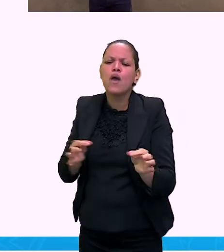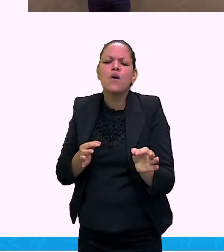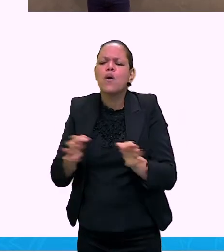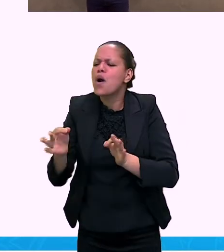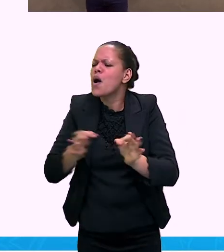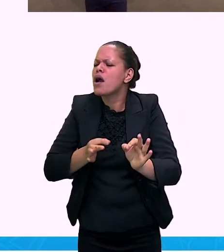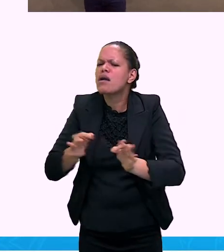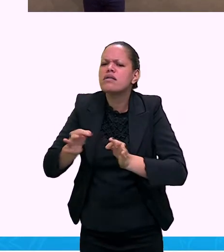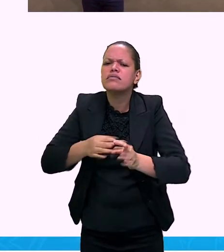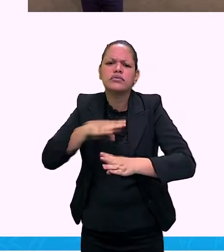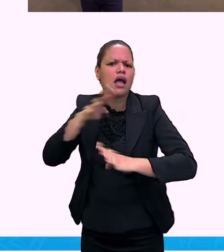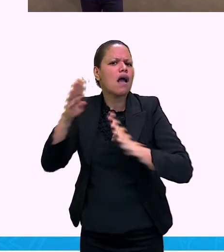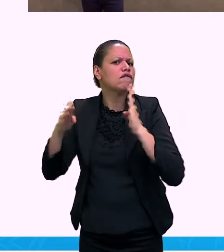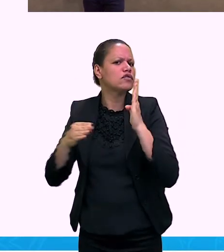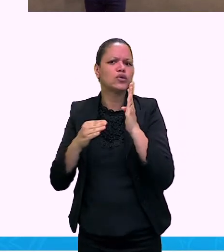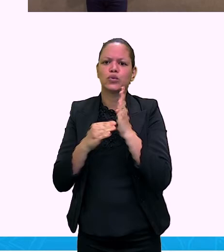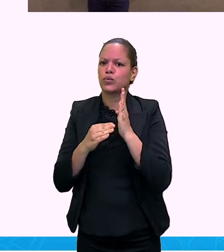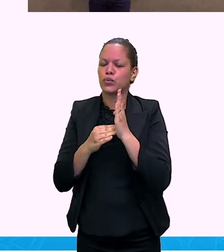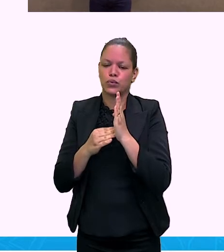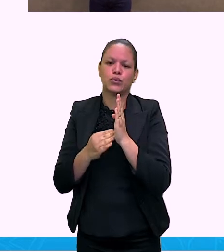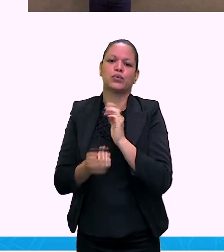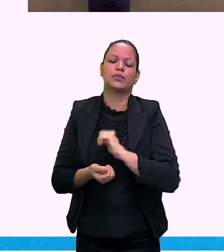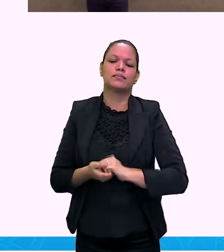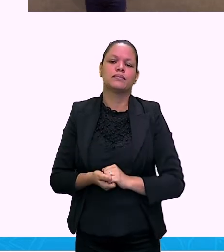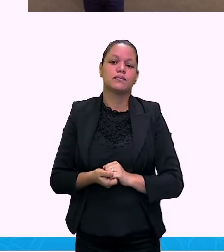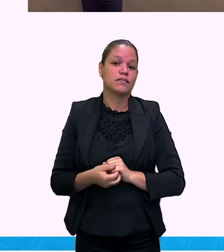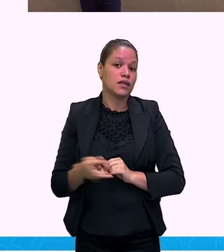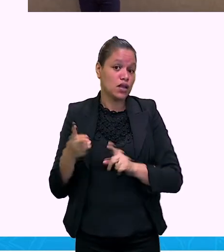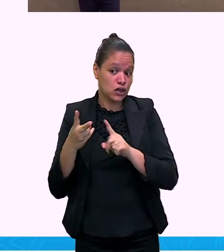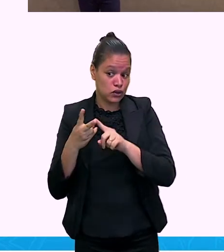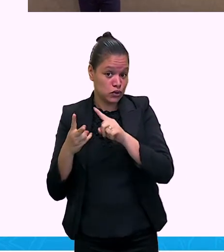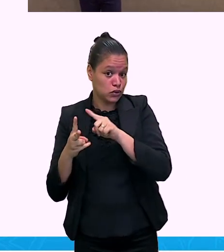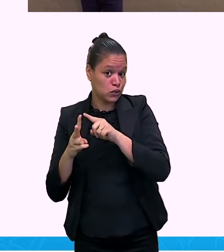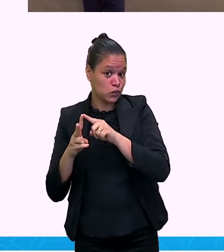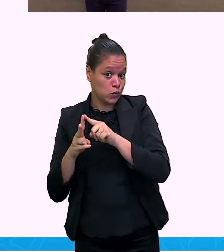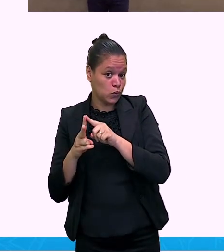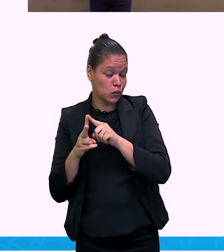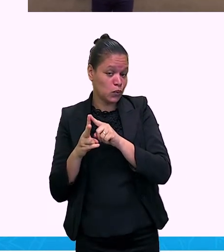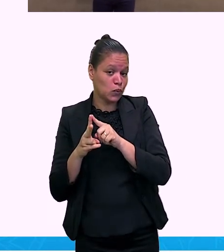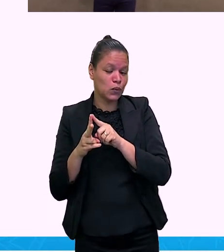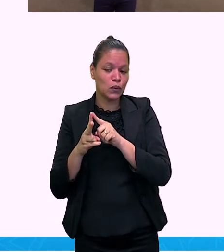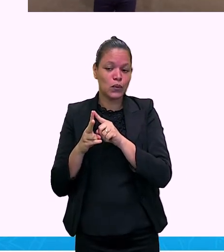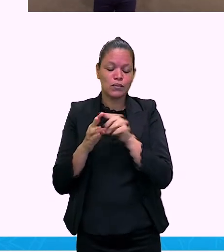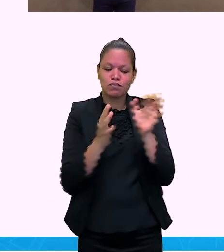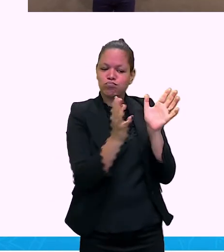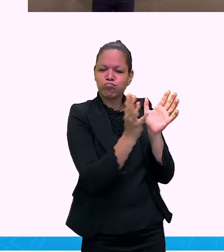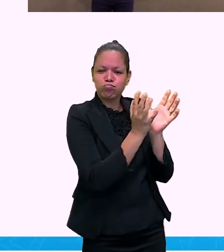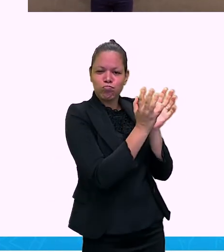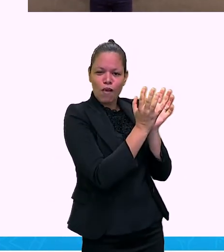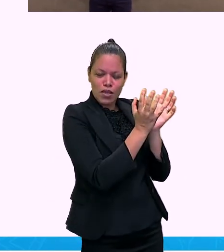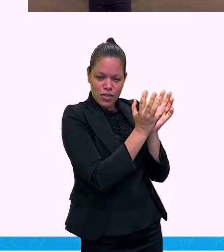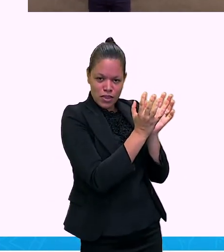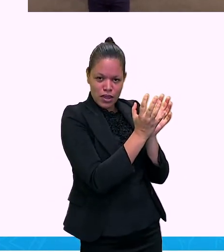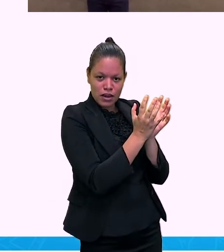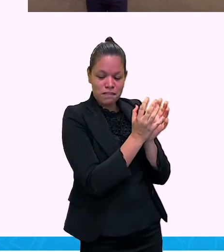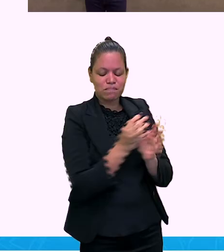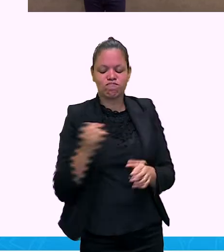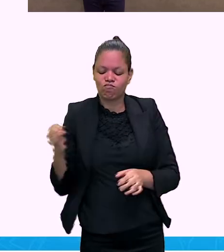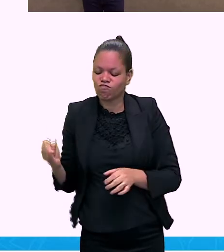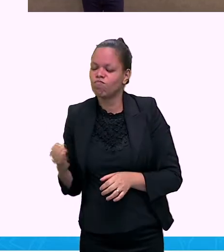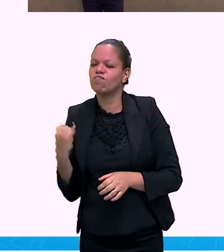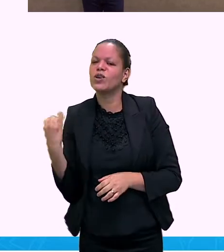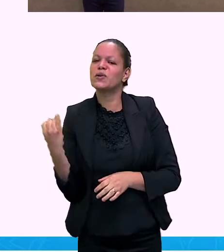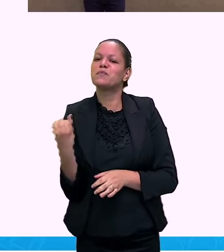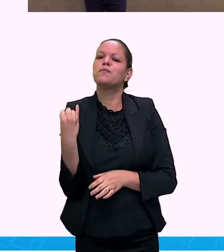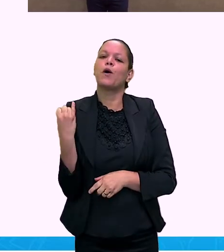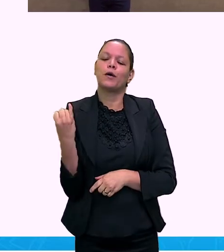essa estratégia de batalha. Então, essas duas figuras dentro de uma tribo indígena, assim como os nossos livros didáticos nos